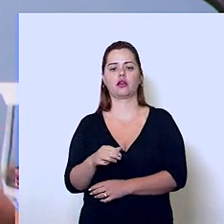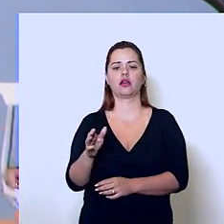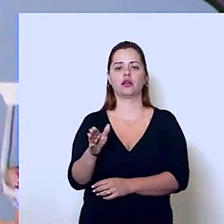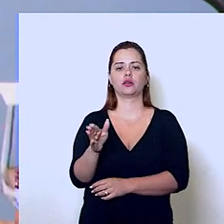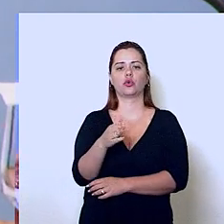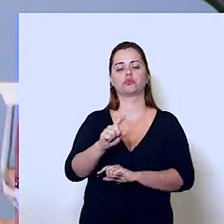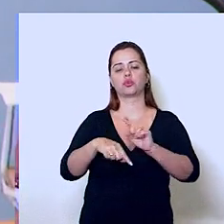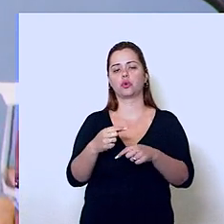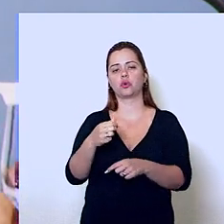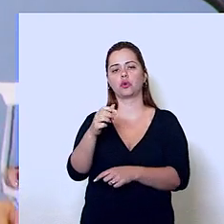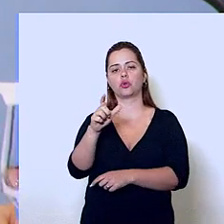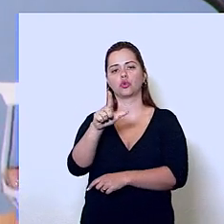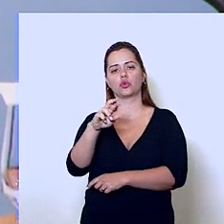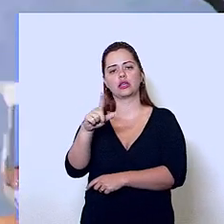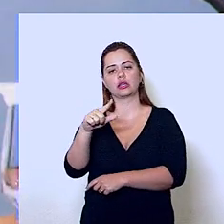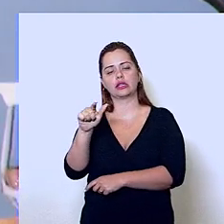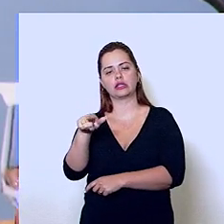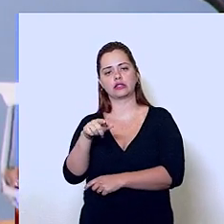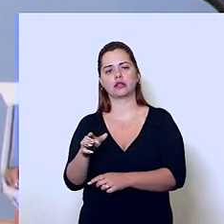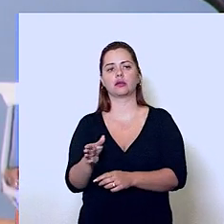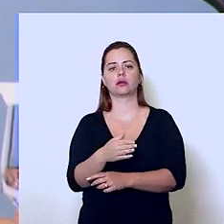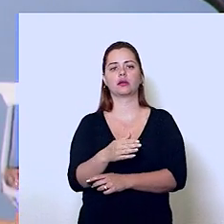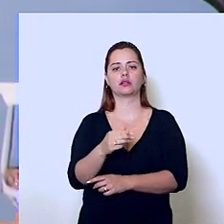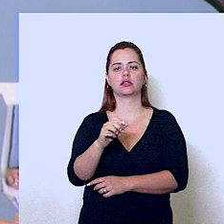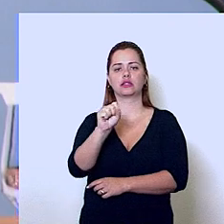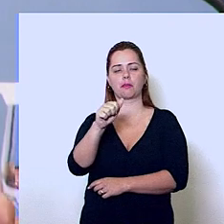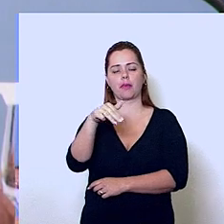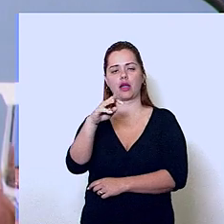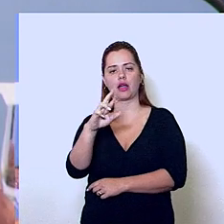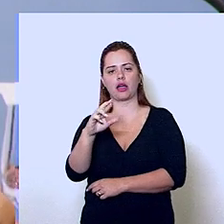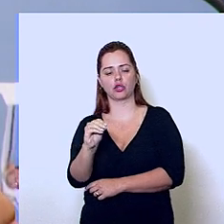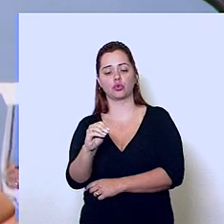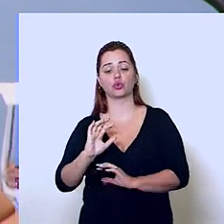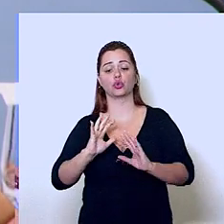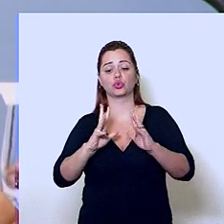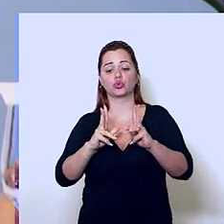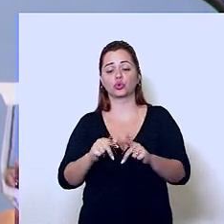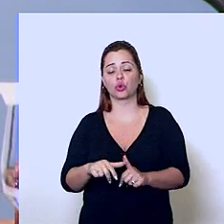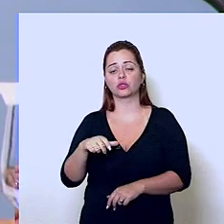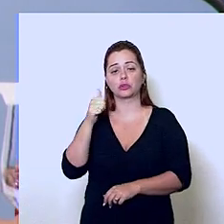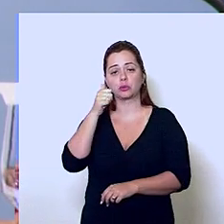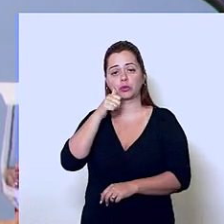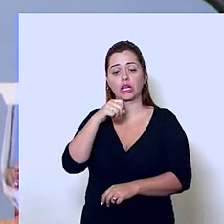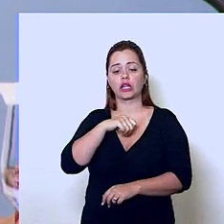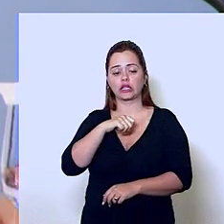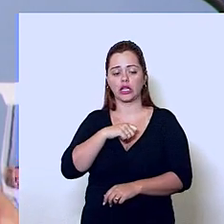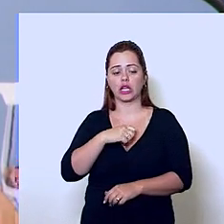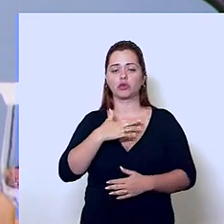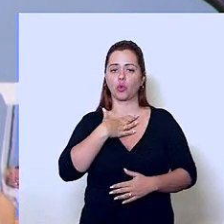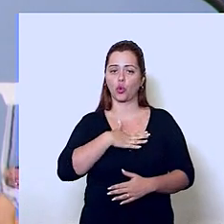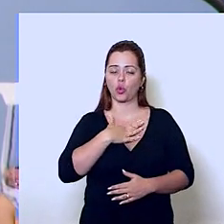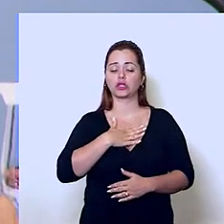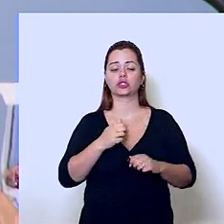Nazaré, Ana Maria Sampaio, todas nós tivemos o privilégio de trabalhar com o embaixador Paulo Tarso,